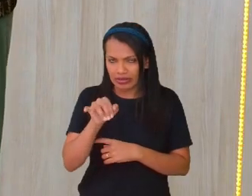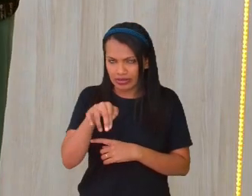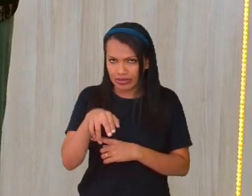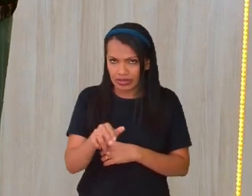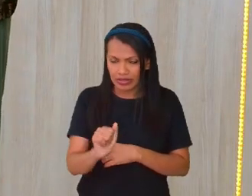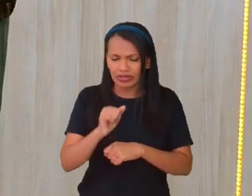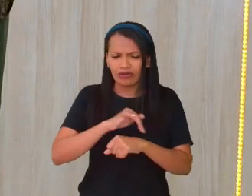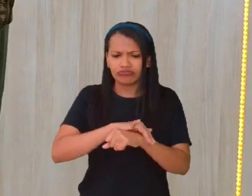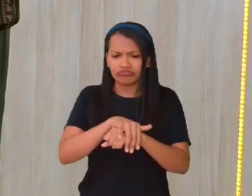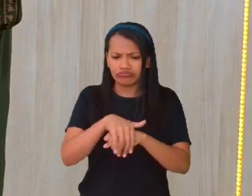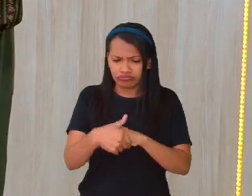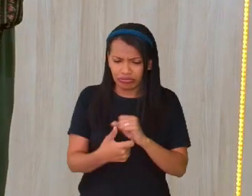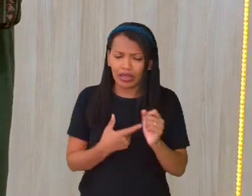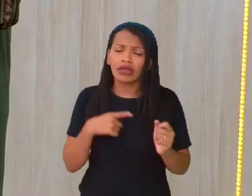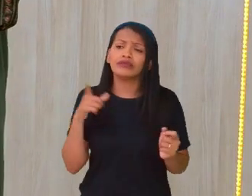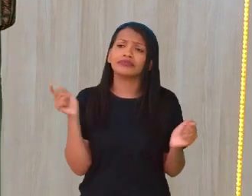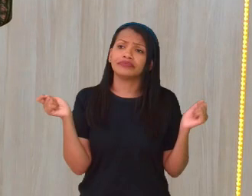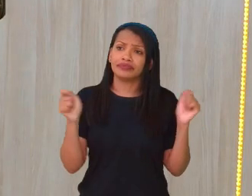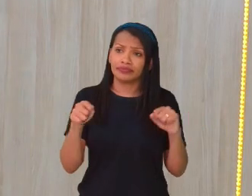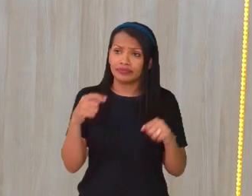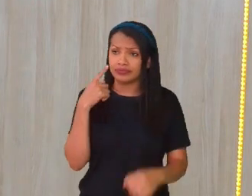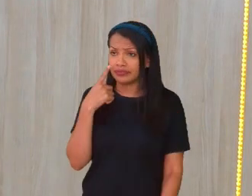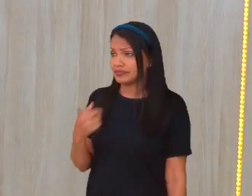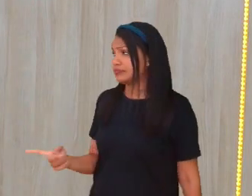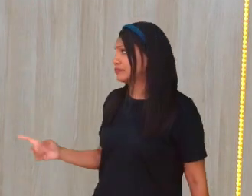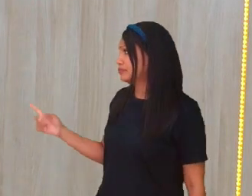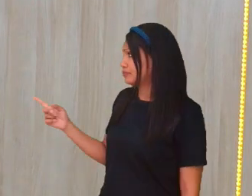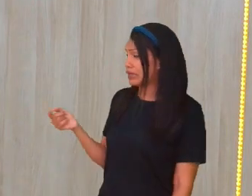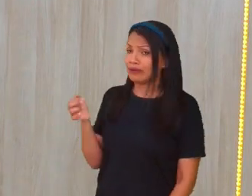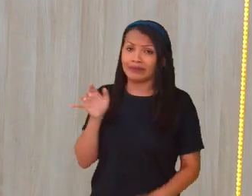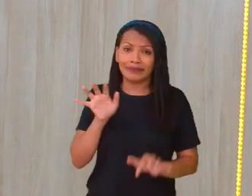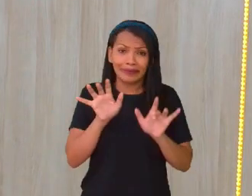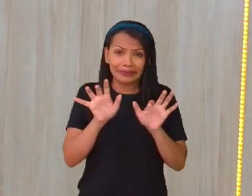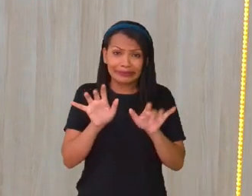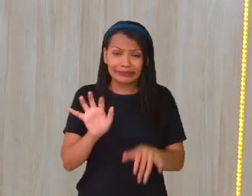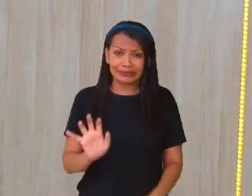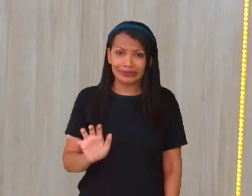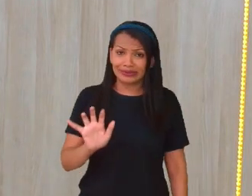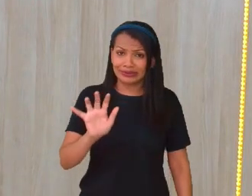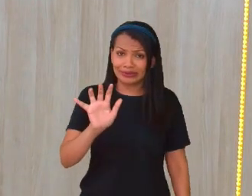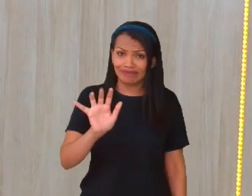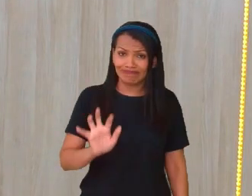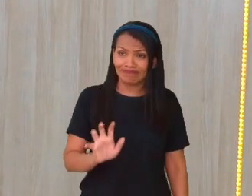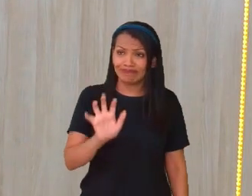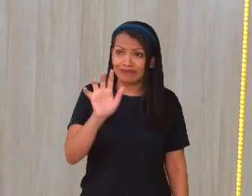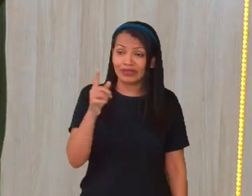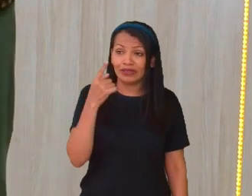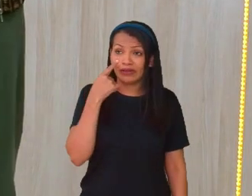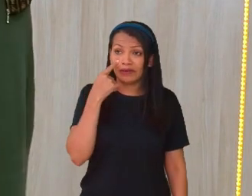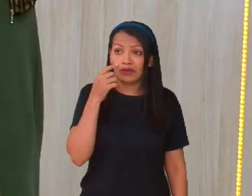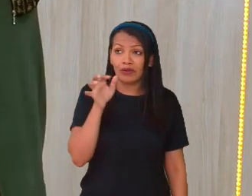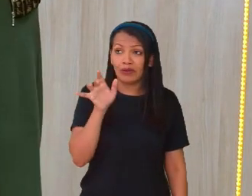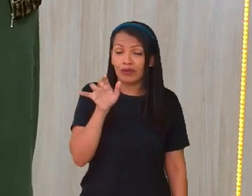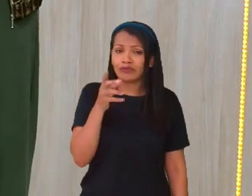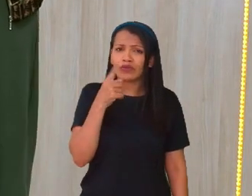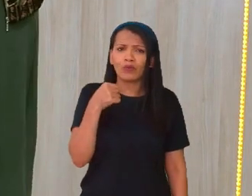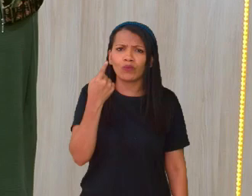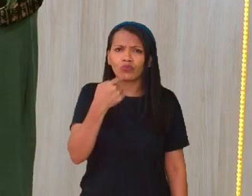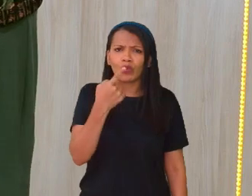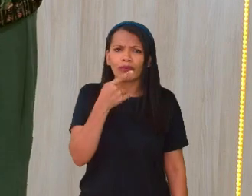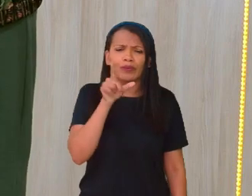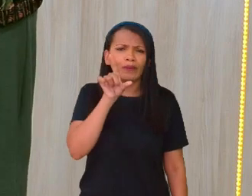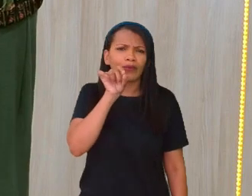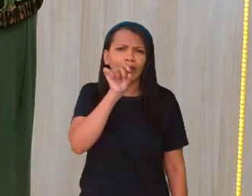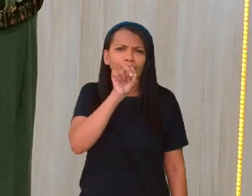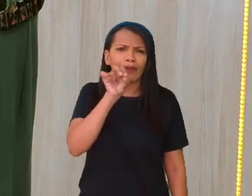E olha só, a gente está vendo aqui uma aranha, ó, mexendo as patinhas. Se você observar aqui na pontinha, ela está mexendo a boquinha